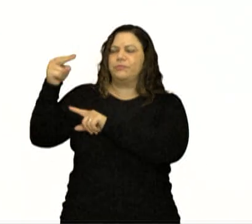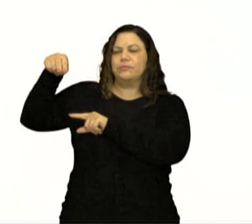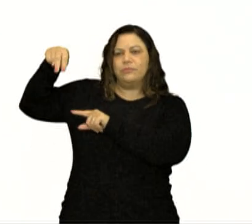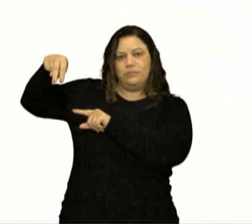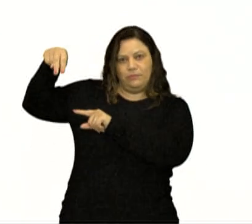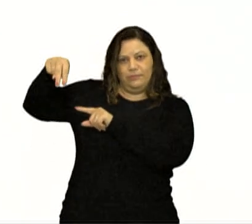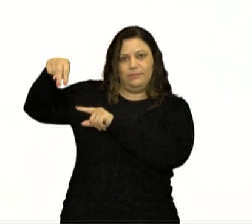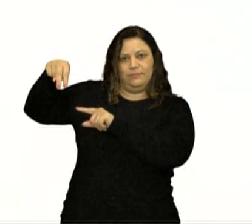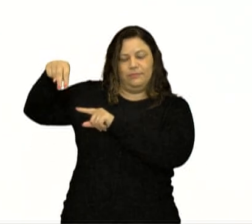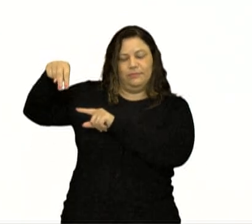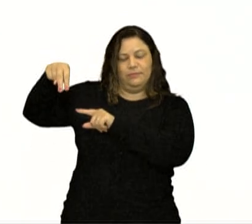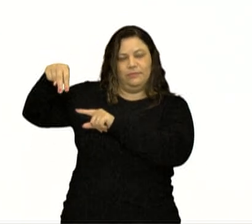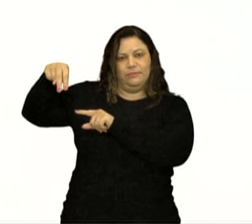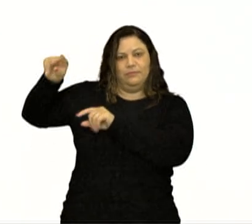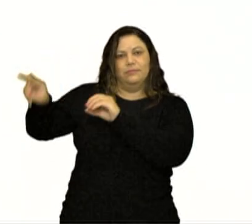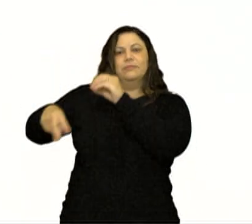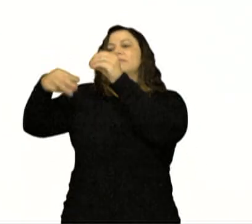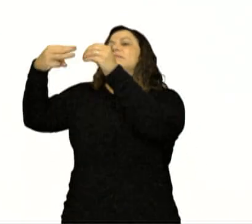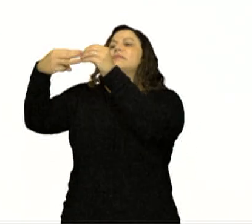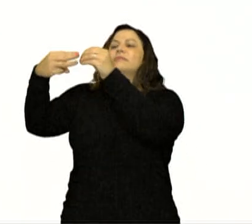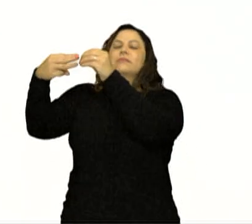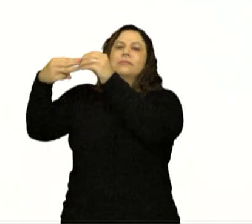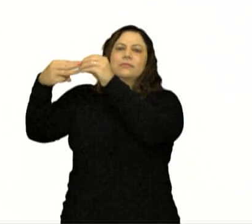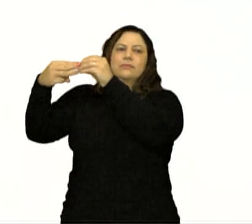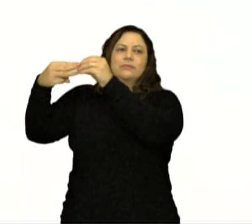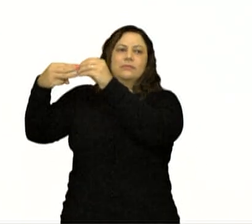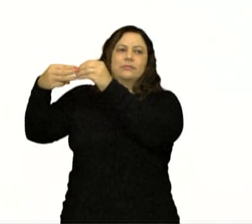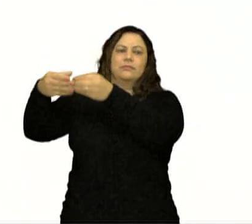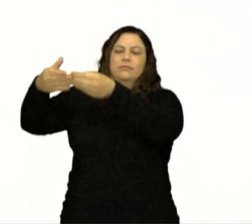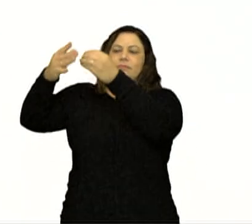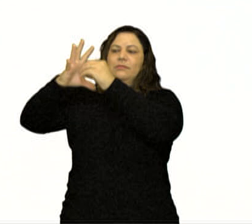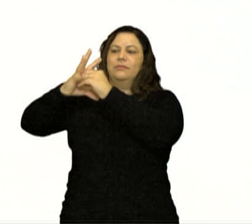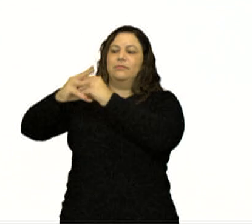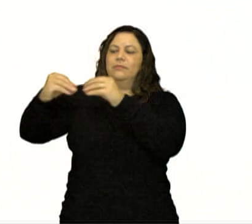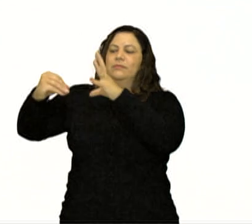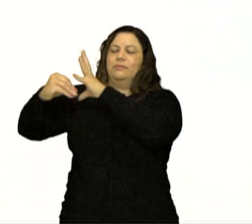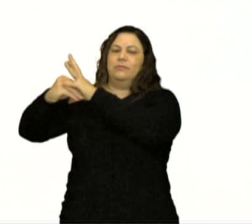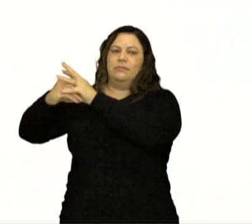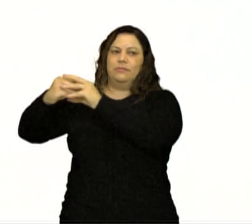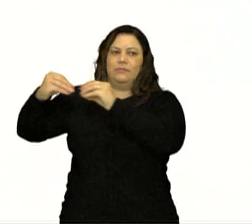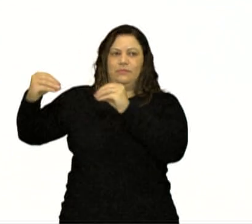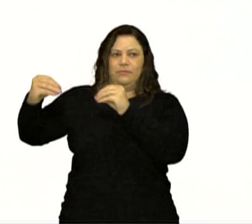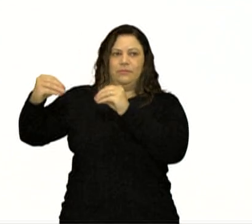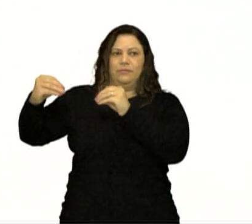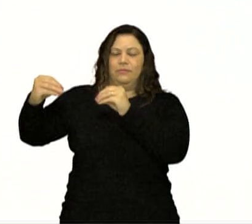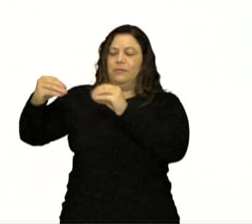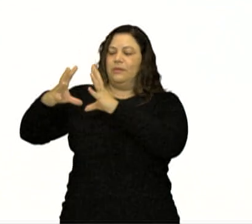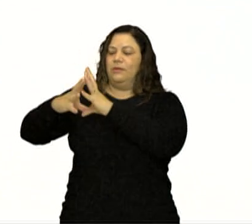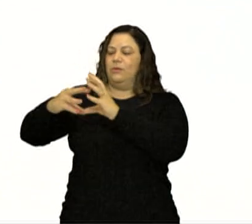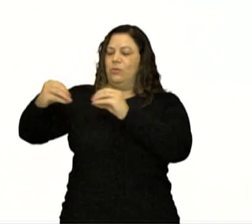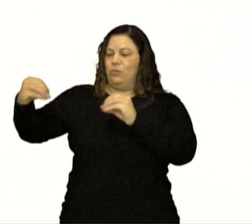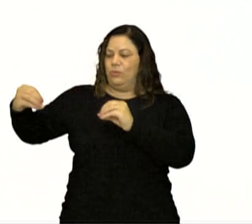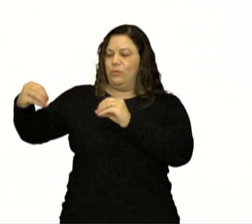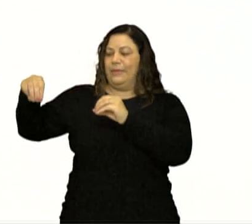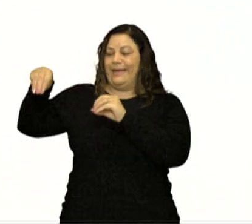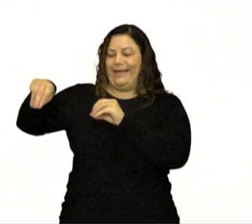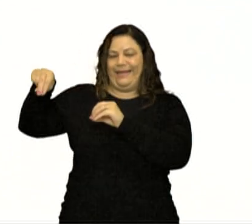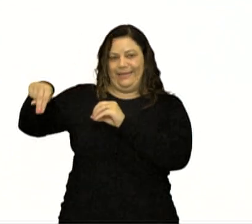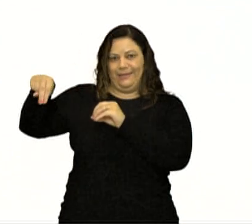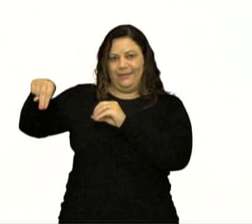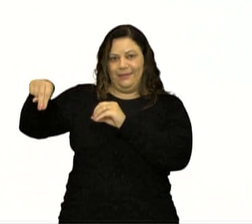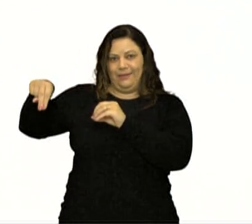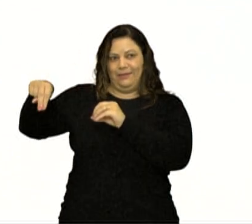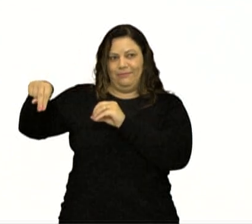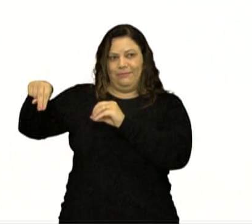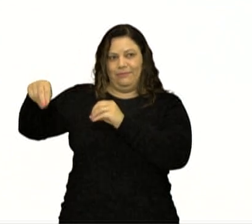primeiro momento, ela vai sofrer uma primeira divisão formando duas células N, tá? Vai formar duas células N,